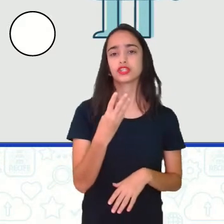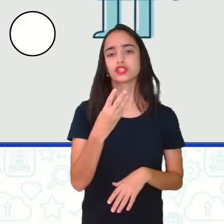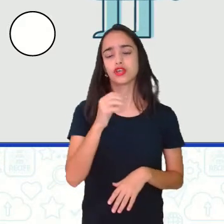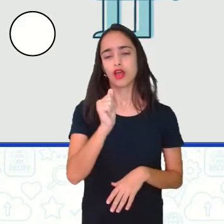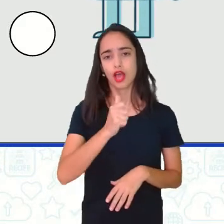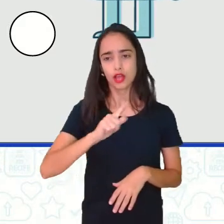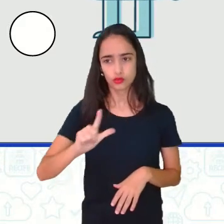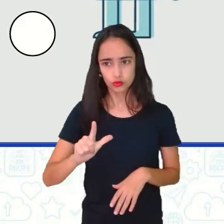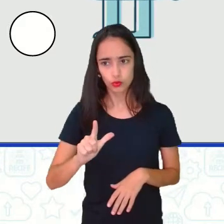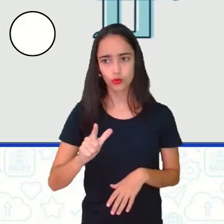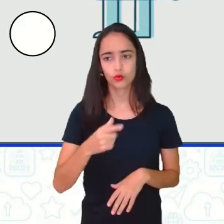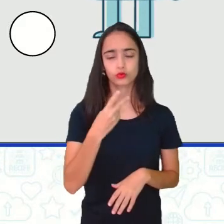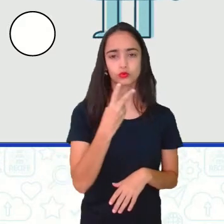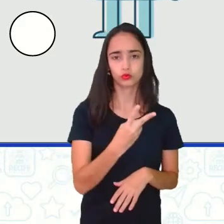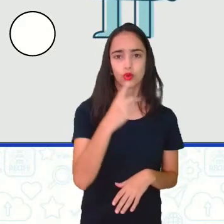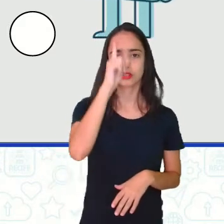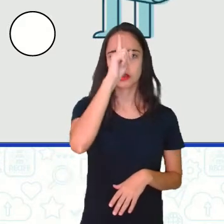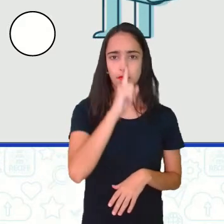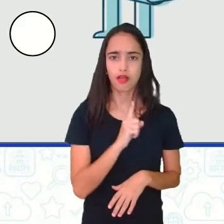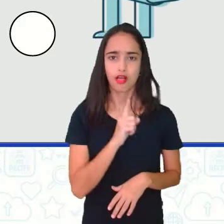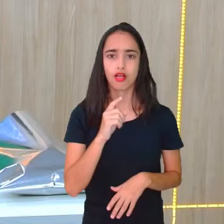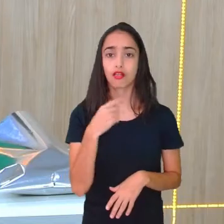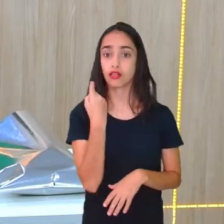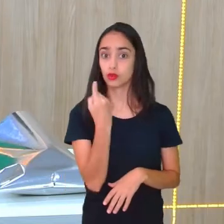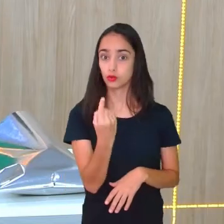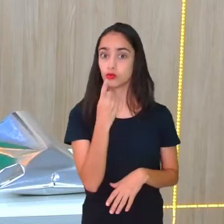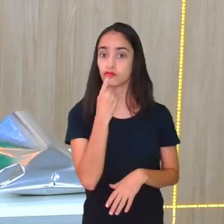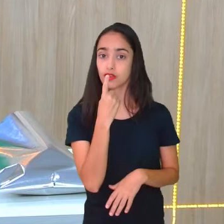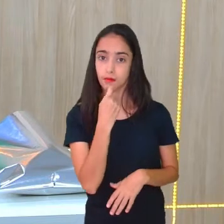vermelha. Olha, vem para cá.